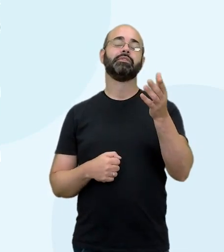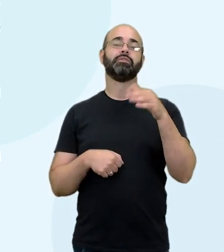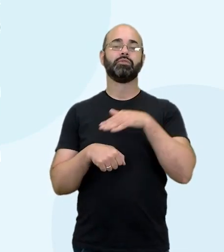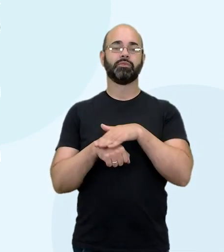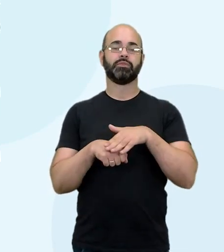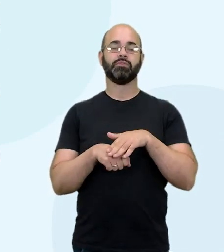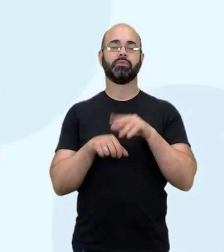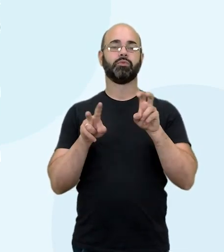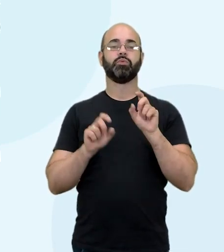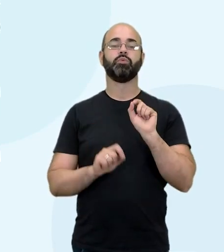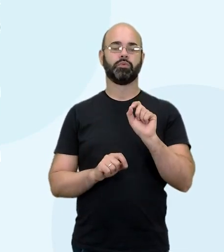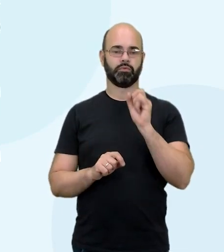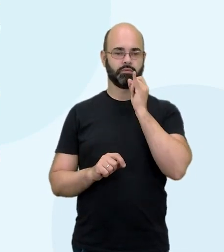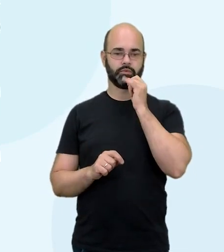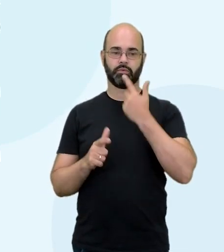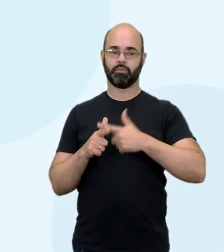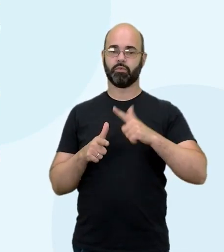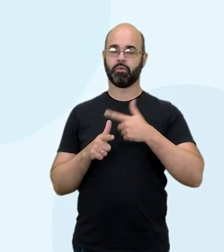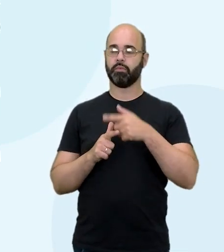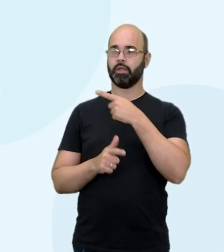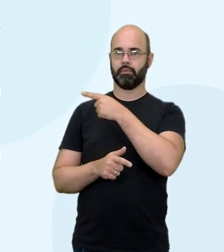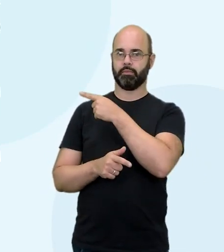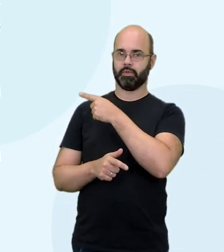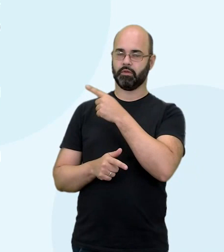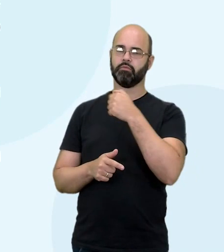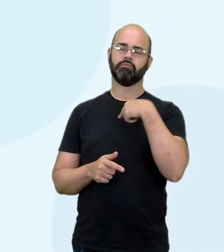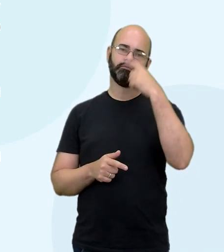você resolveria esse problema? E aí?